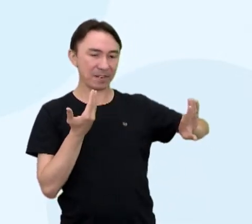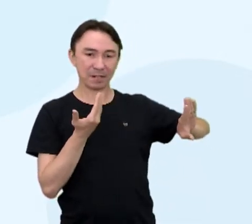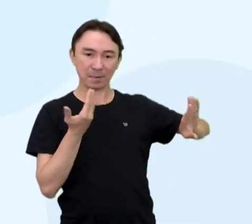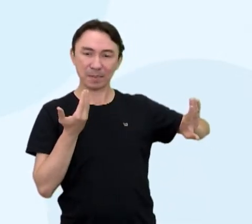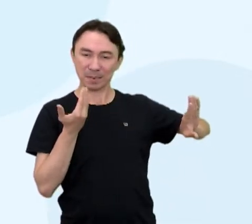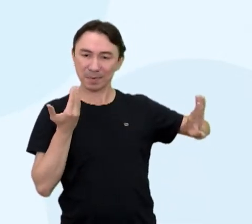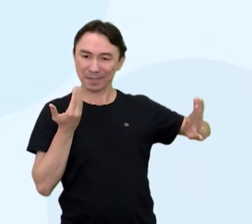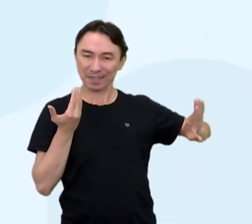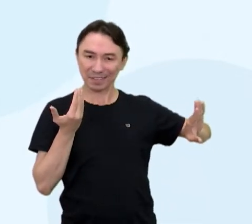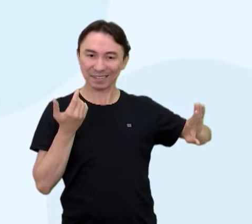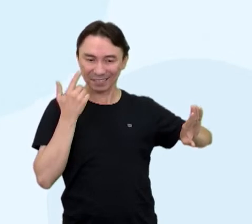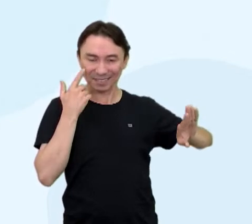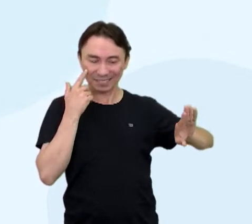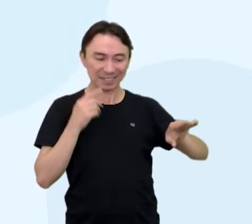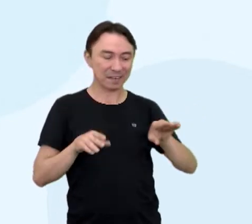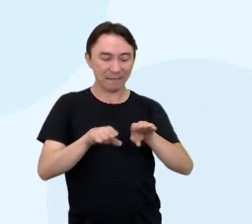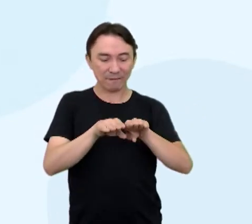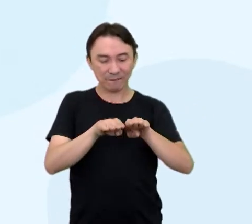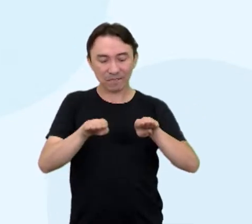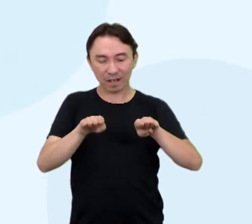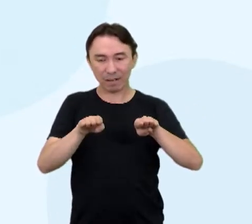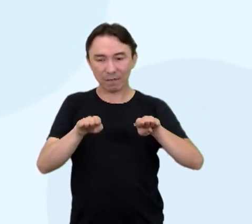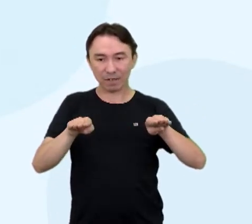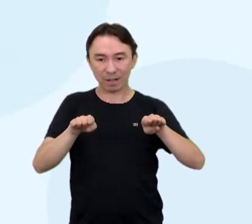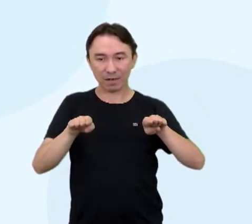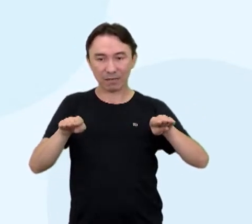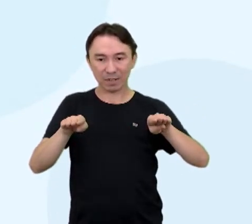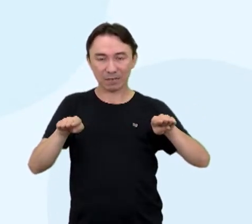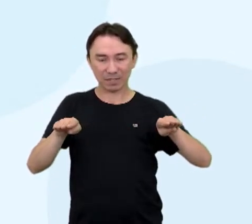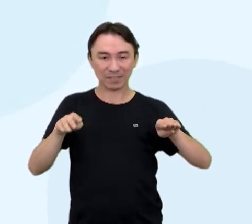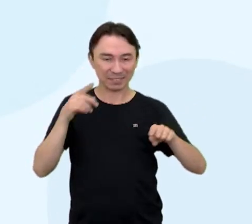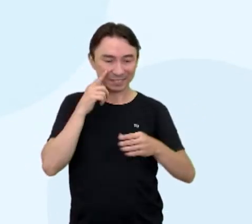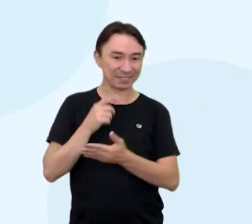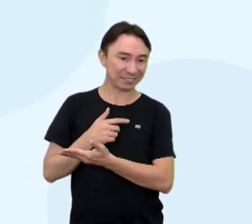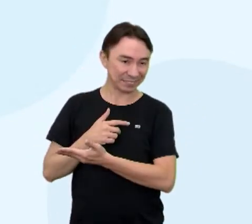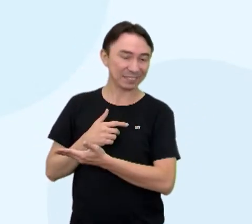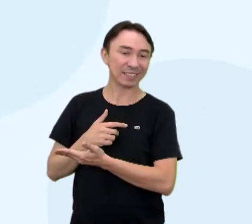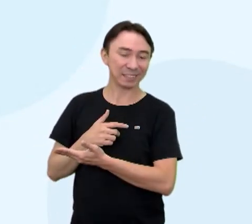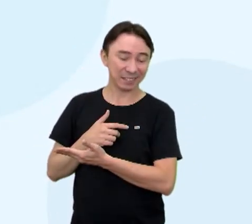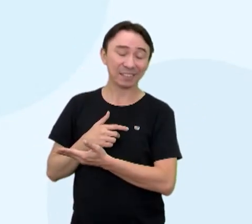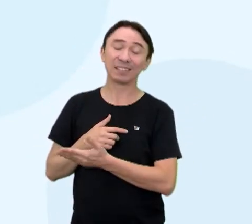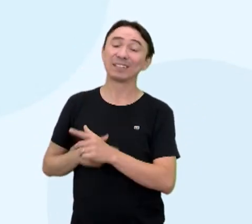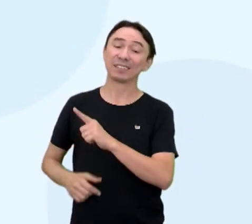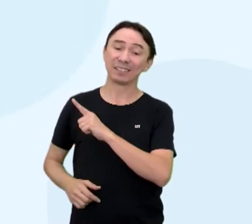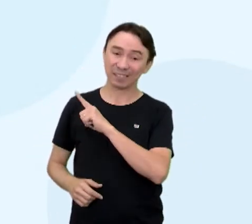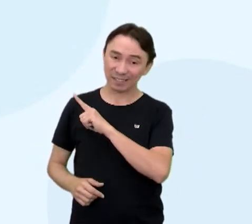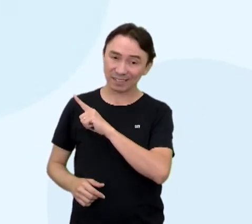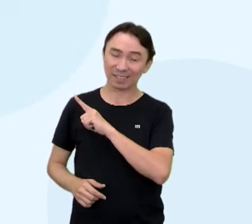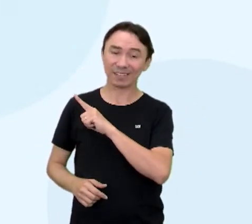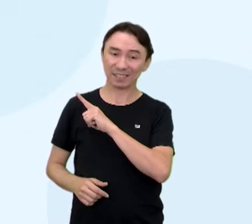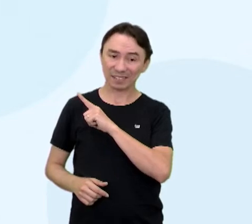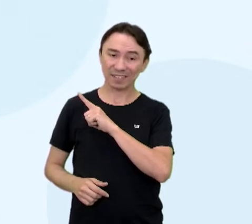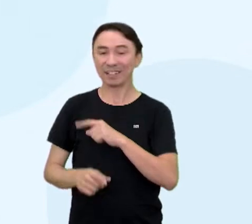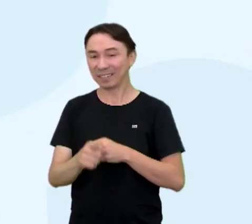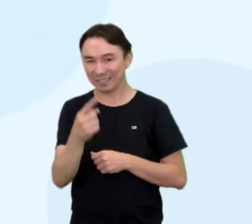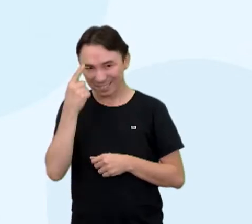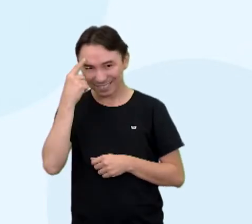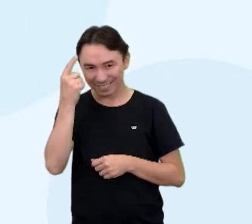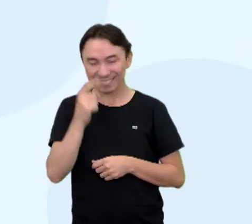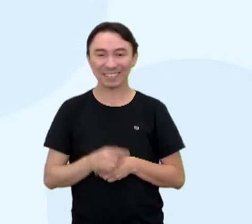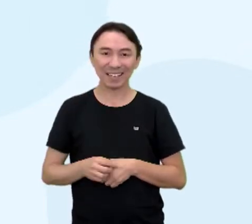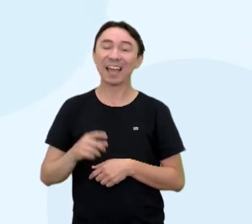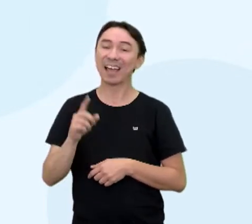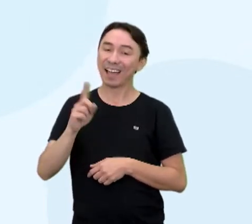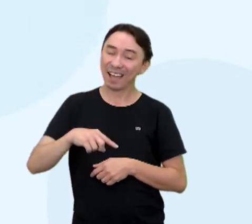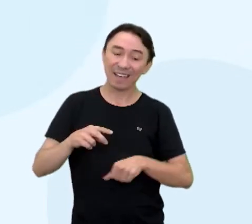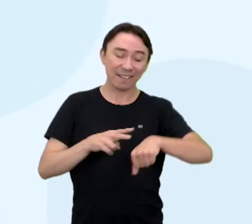isso aí, né, da formação do fundo oceânico acontece muito aí, né, nesse processo longo. Por isso que tem essas partes em verde. Né, a formação